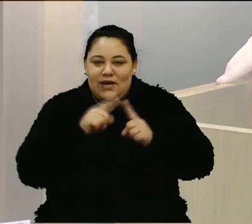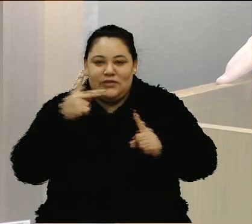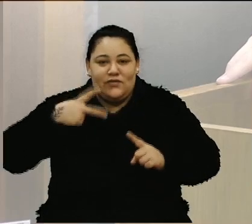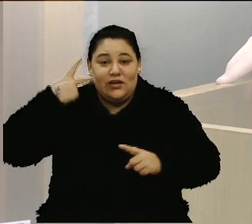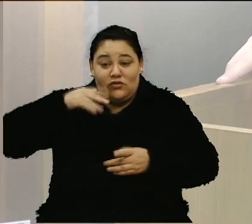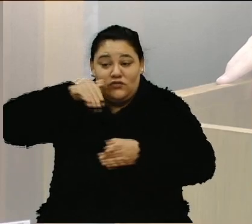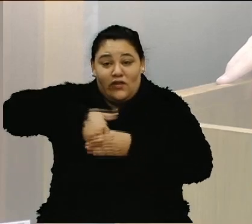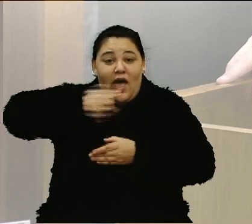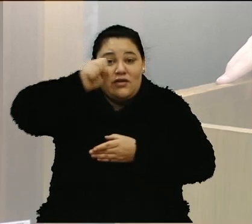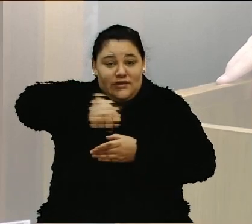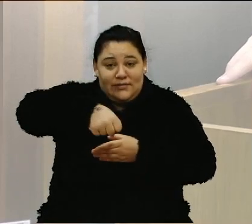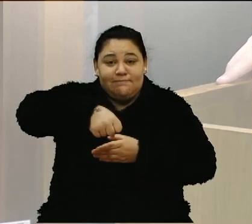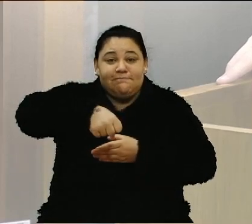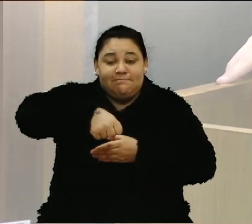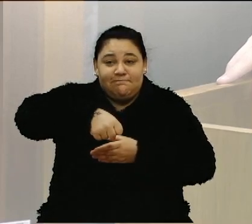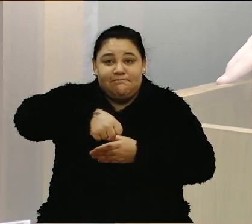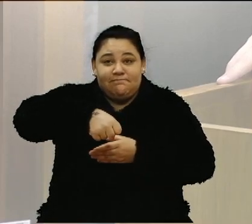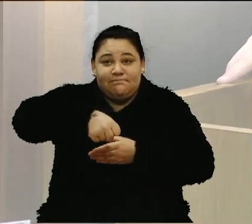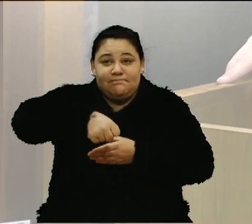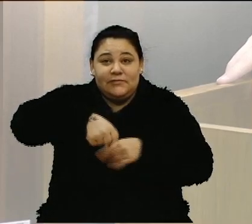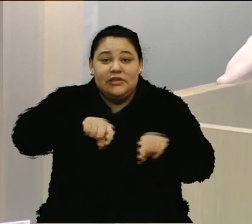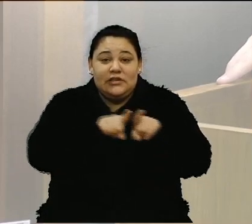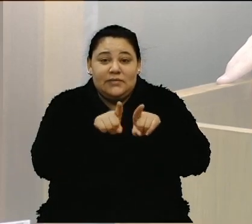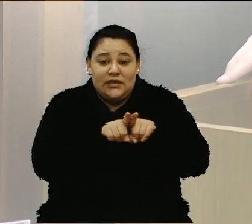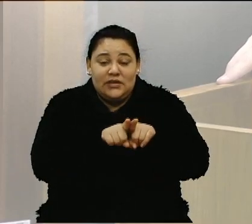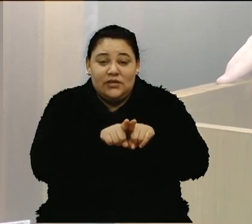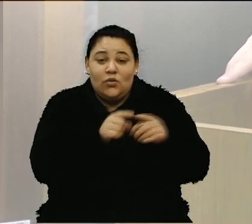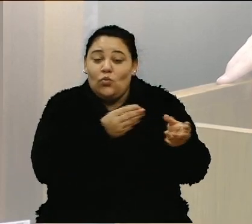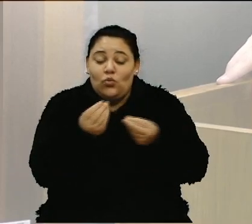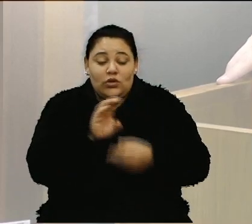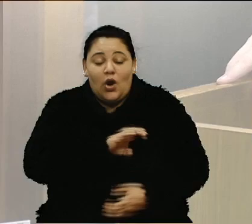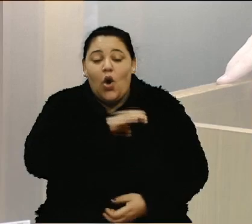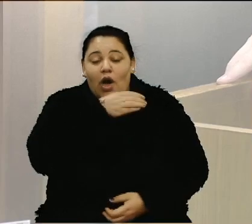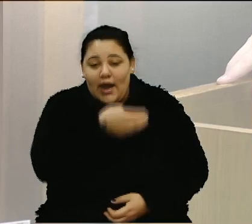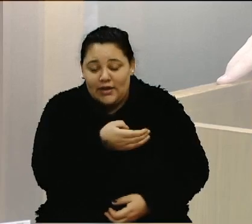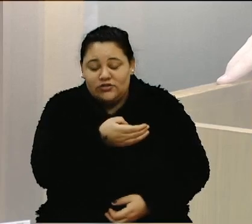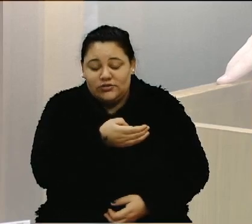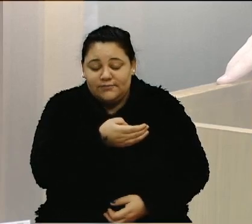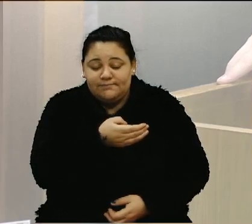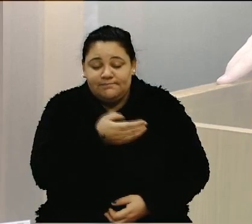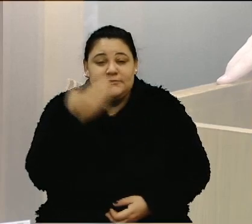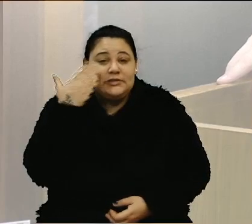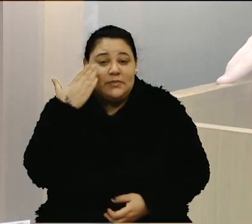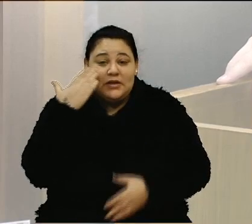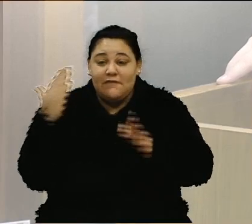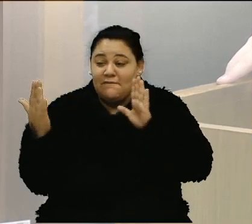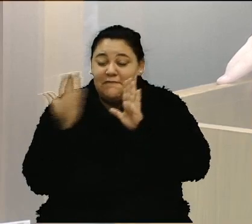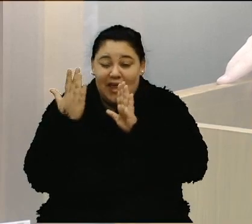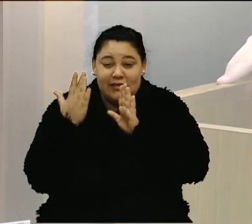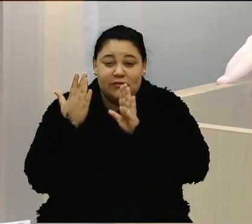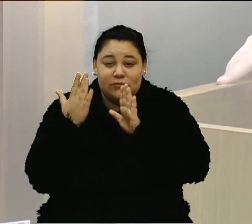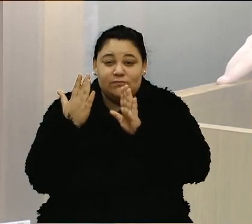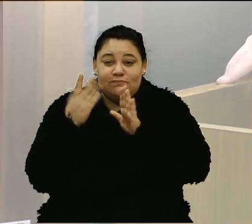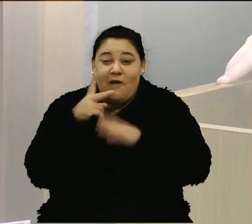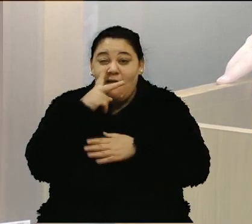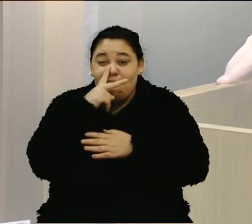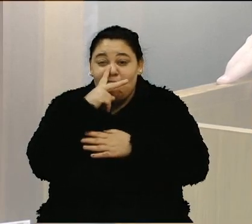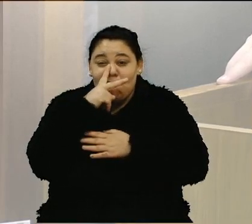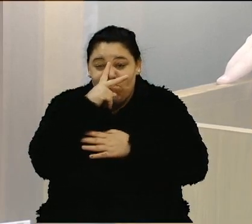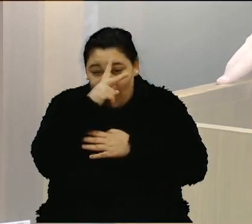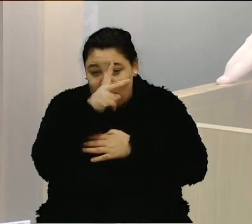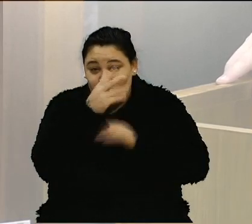votaram e com muita coragem, mesmo enfrentando uma forte